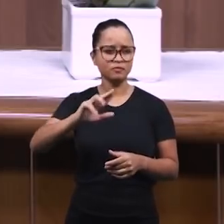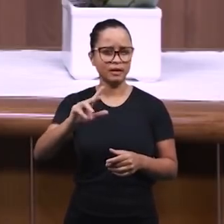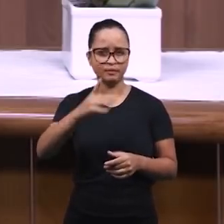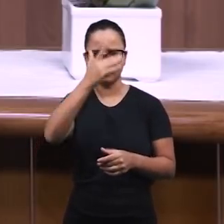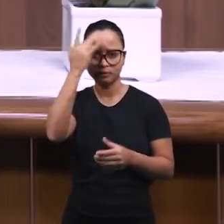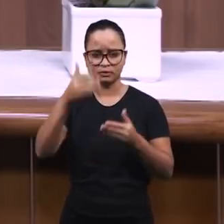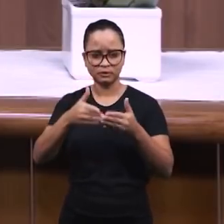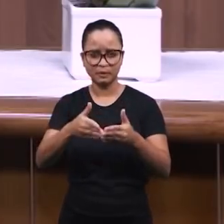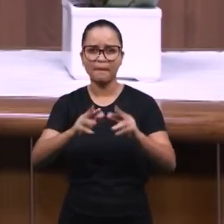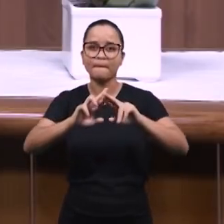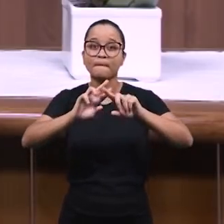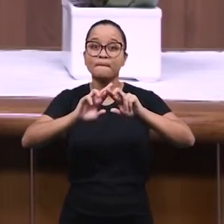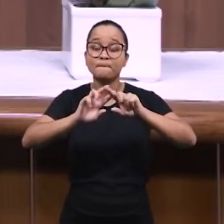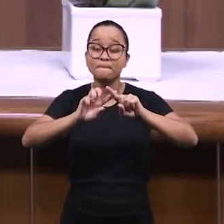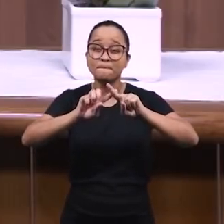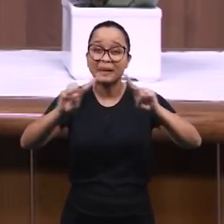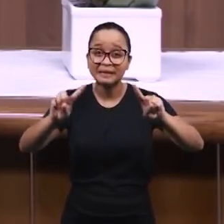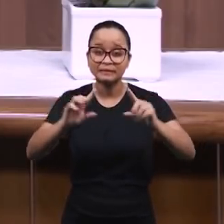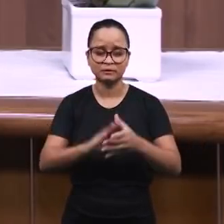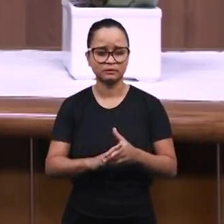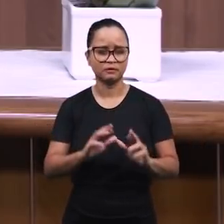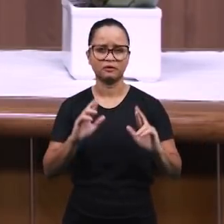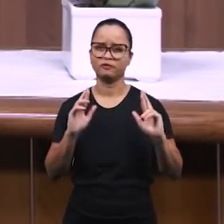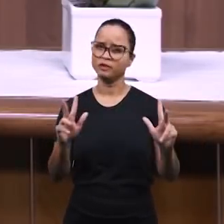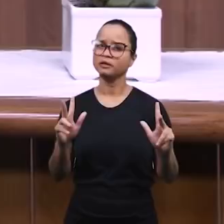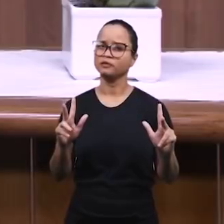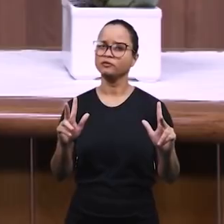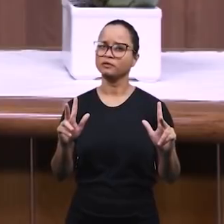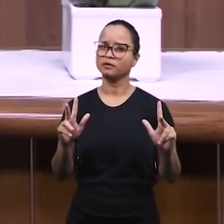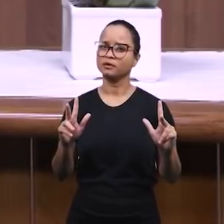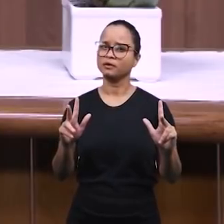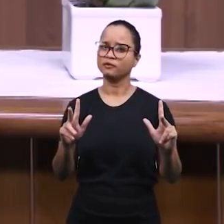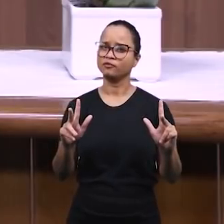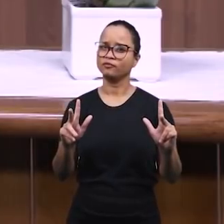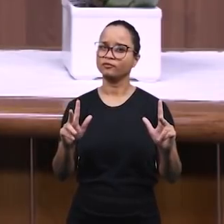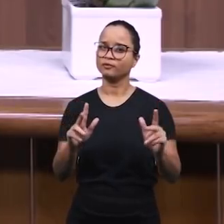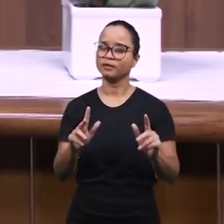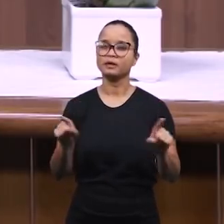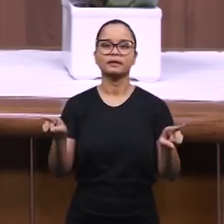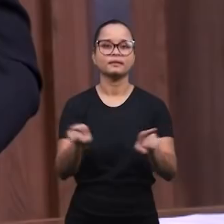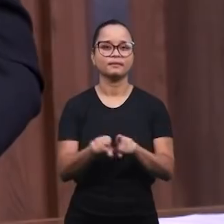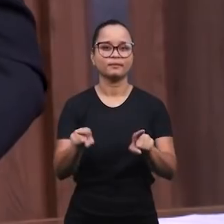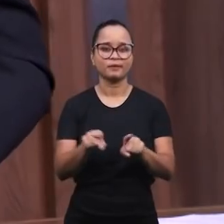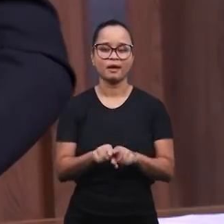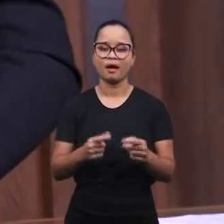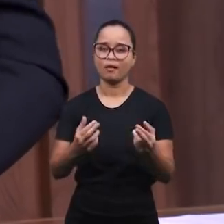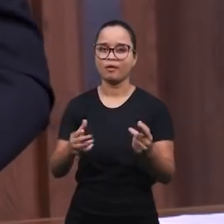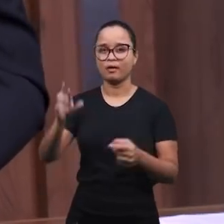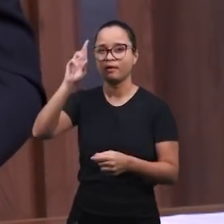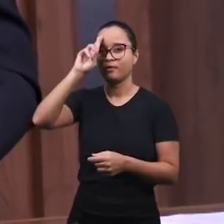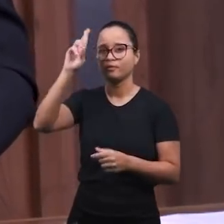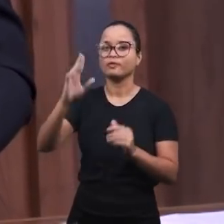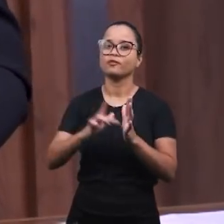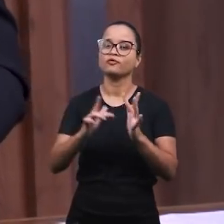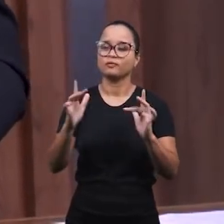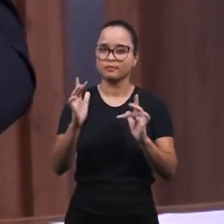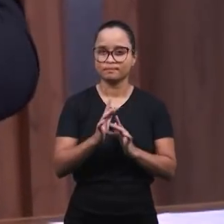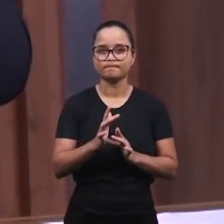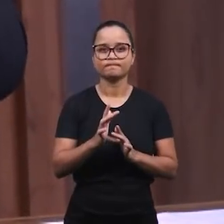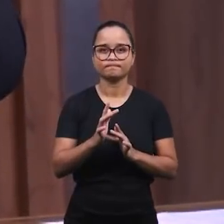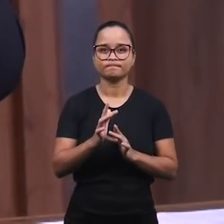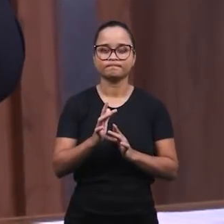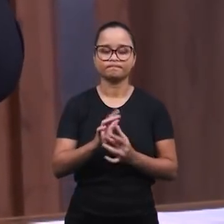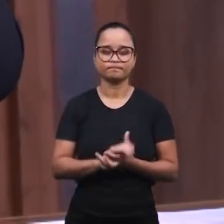que eu conheço, mas é alguém que fala de maneira diferente. Assim é o Senhor Jesus.